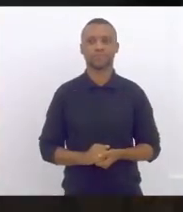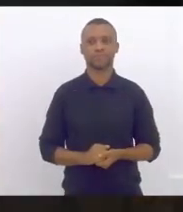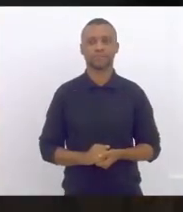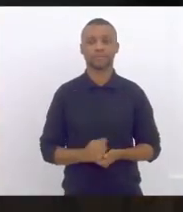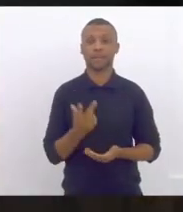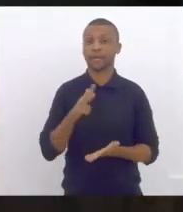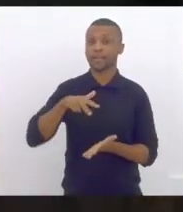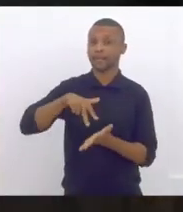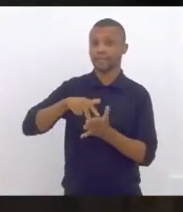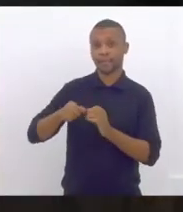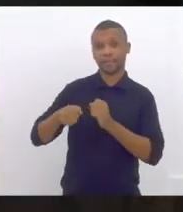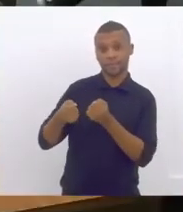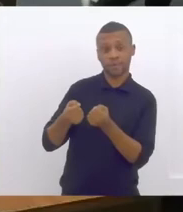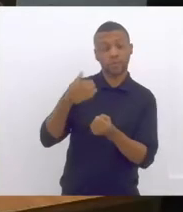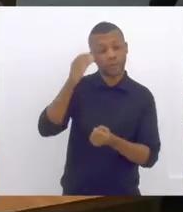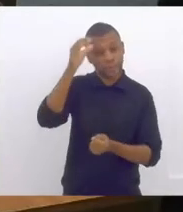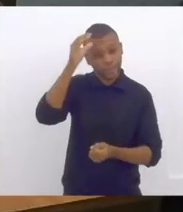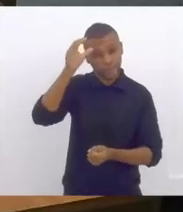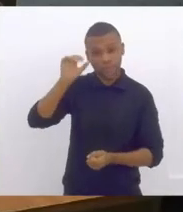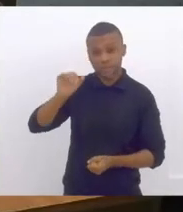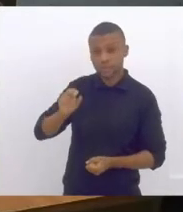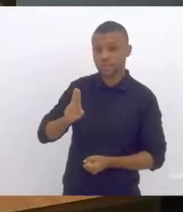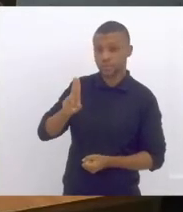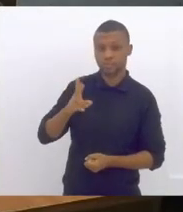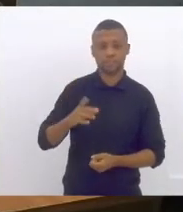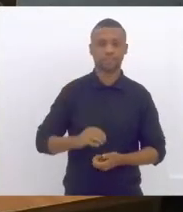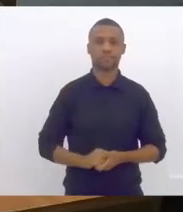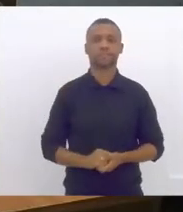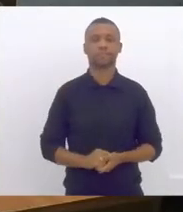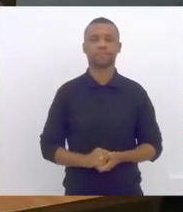Defesa Civil, deputada Tia Ju.